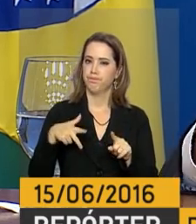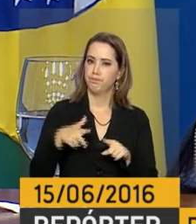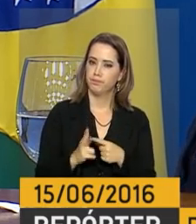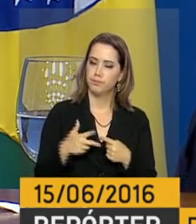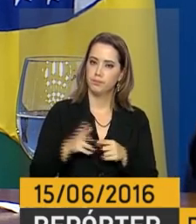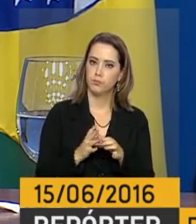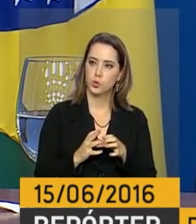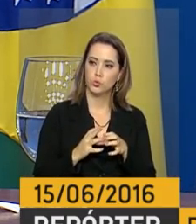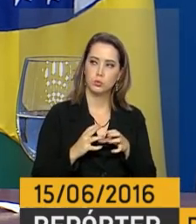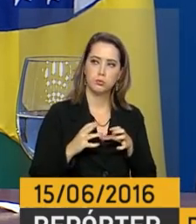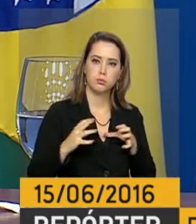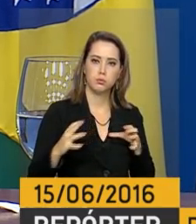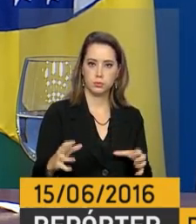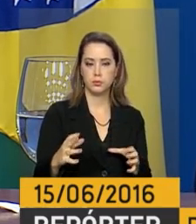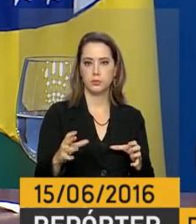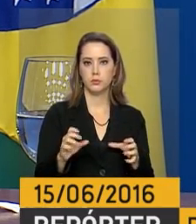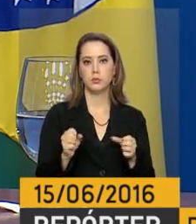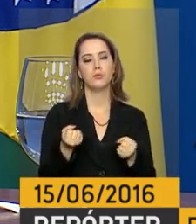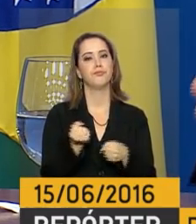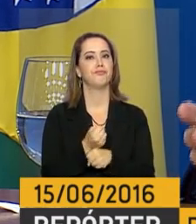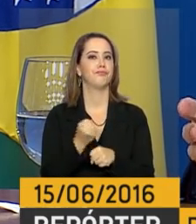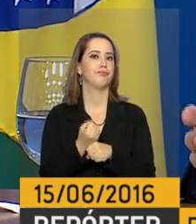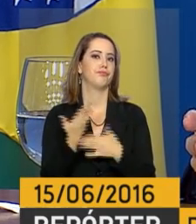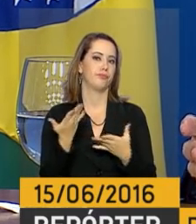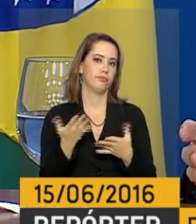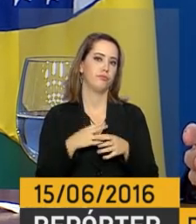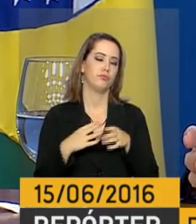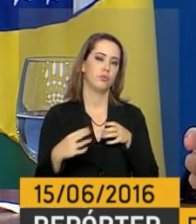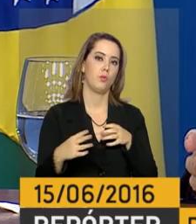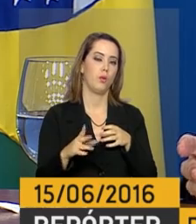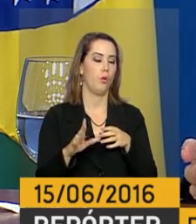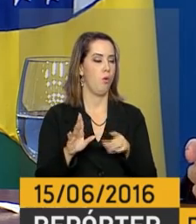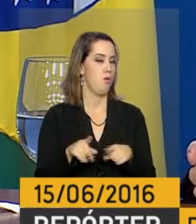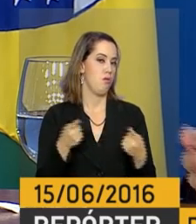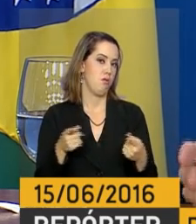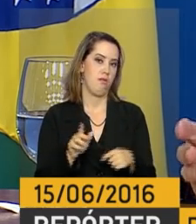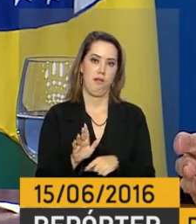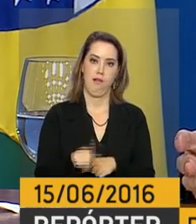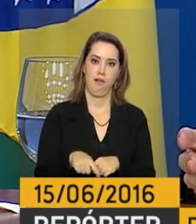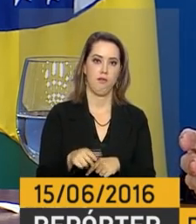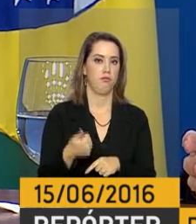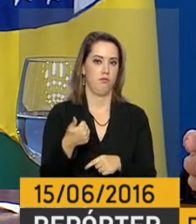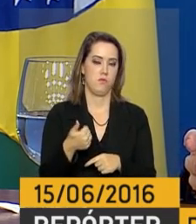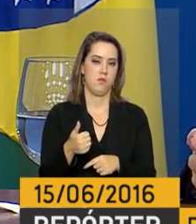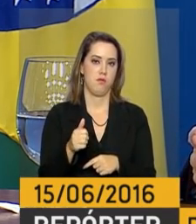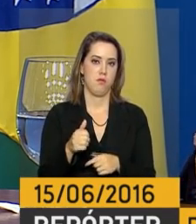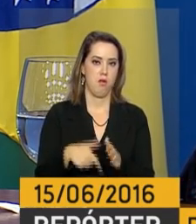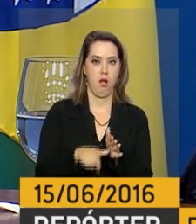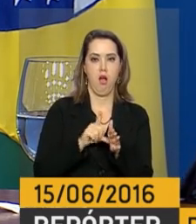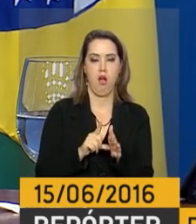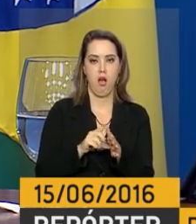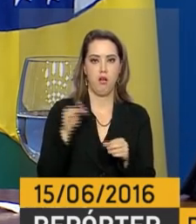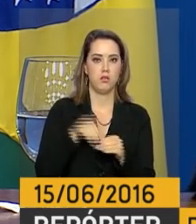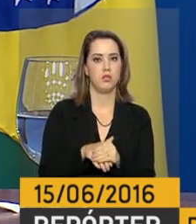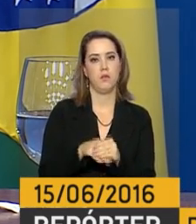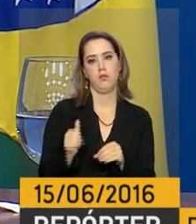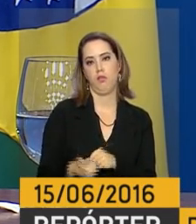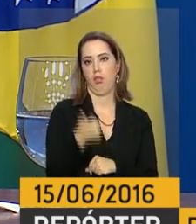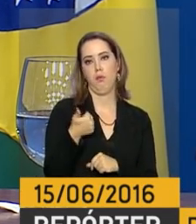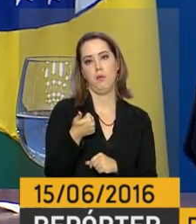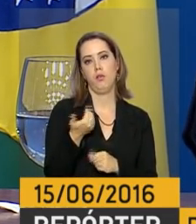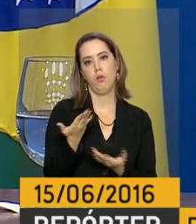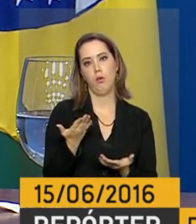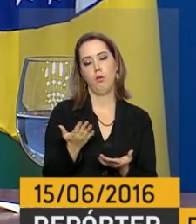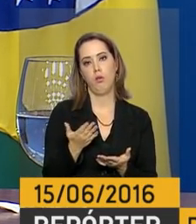abrangente e que, evidentemente, quanto mais cedo for votado, melhor. Eh, quanto o a